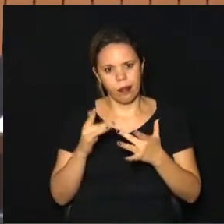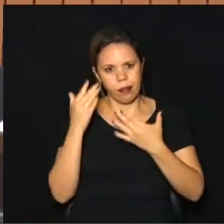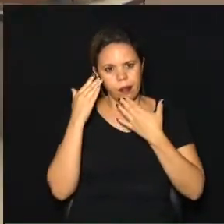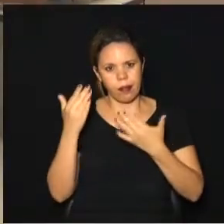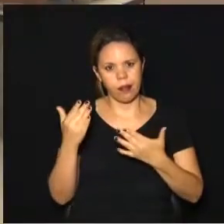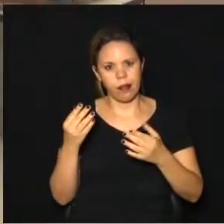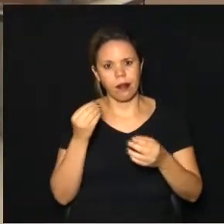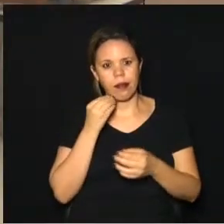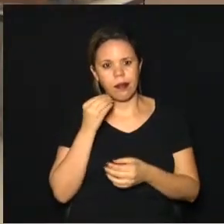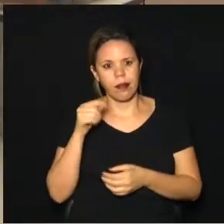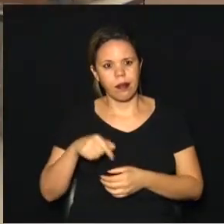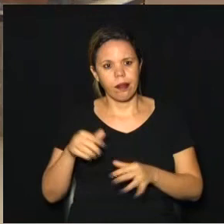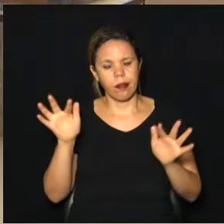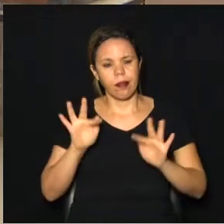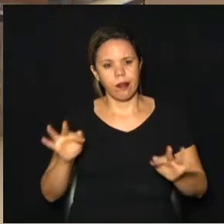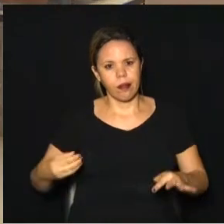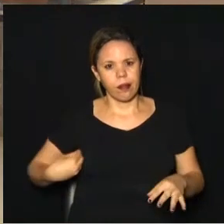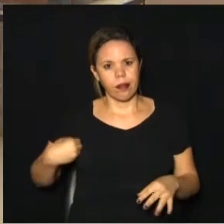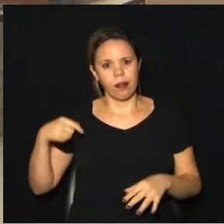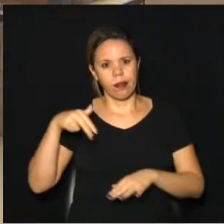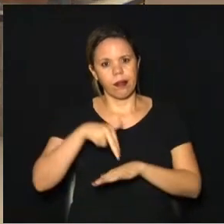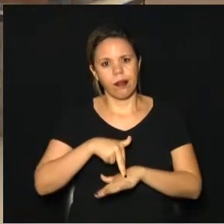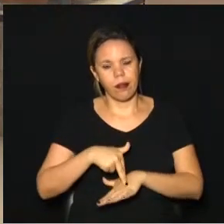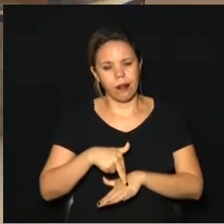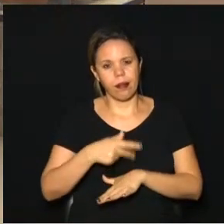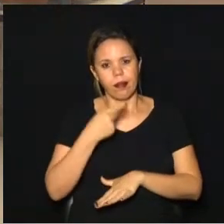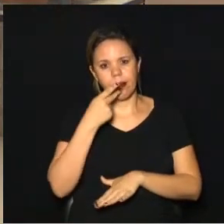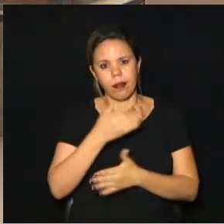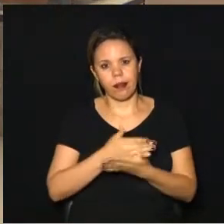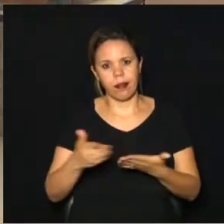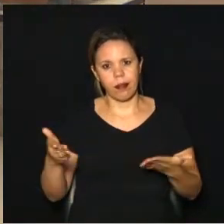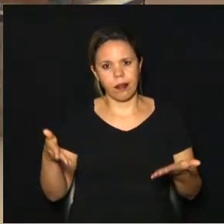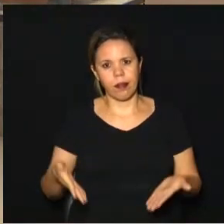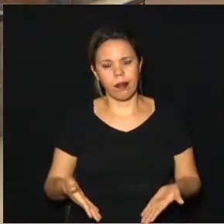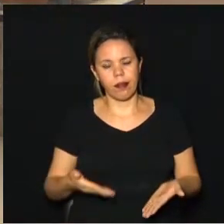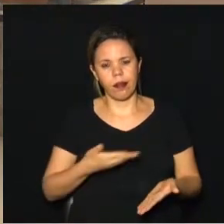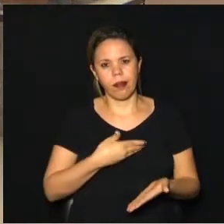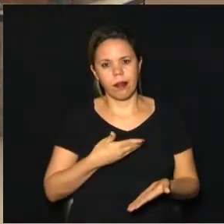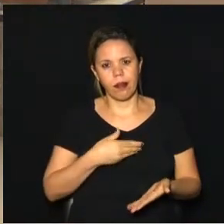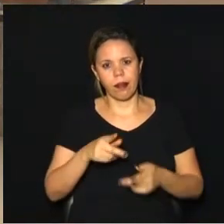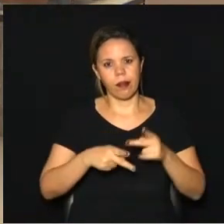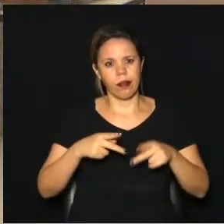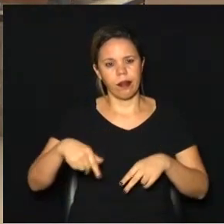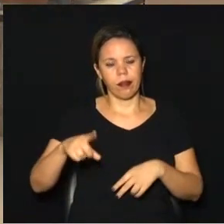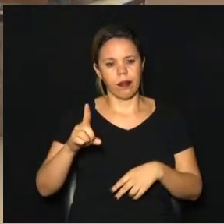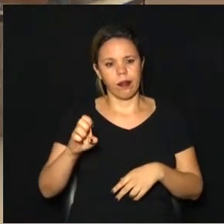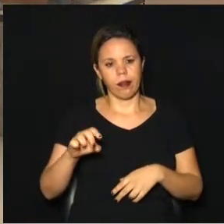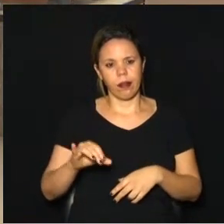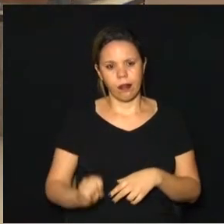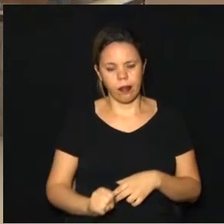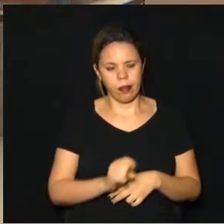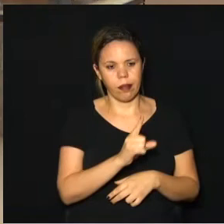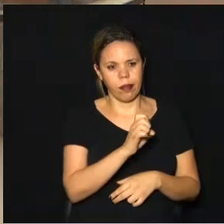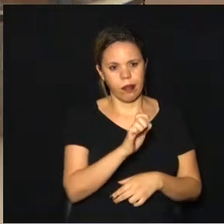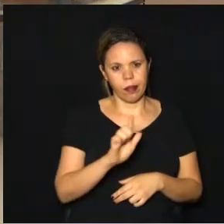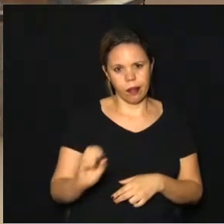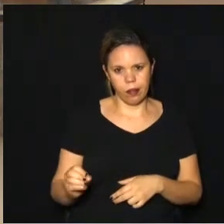pela oportunidade, eu estou muito feliz de estar aqui, conforme eu disse no começo. Aos amigos Denis e Diego, que eles sim estão